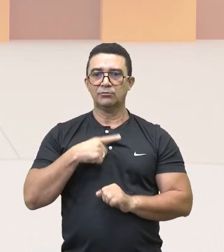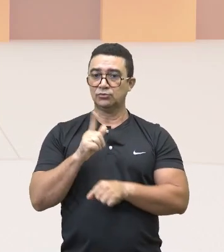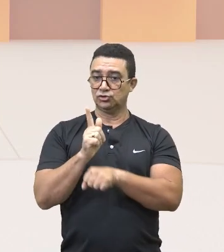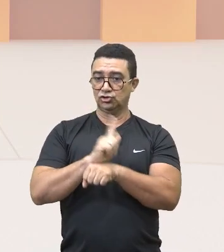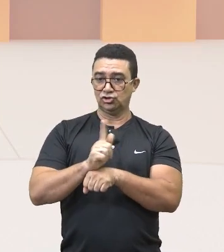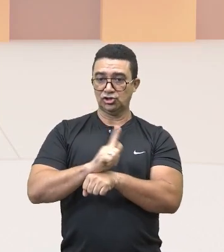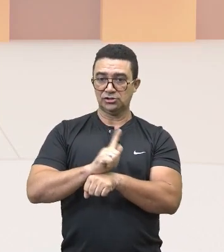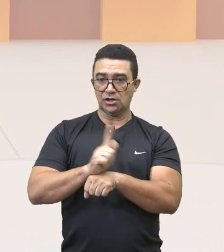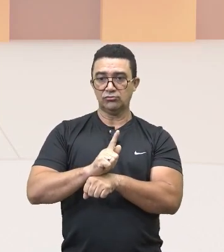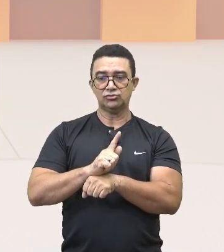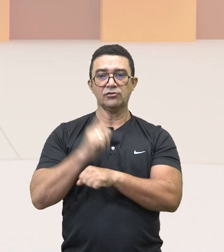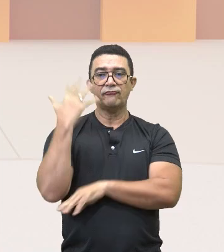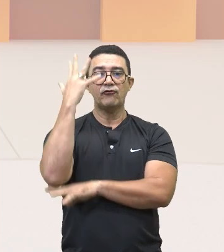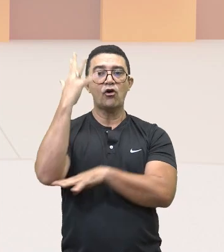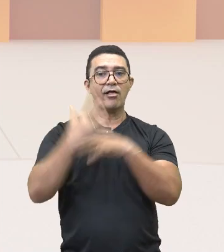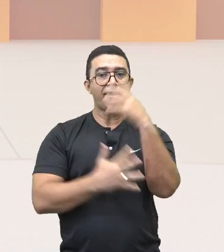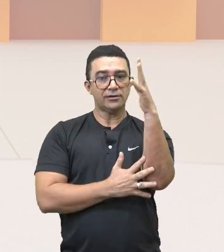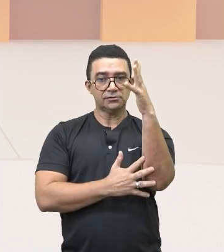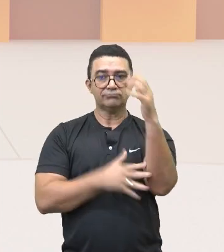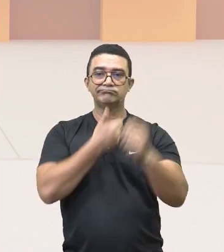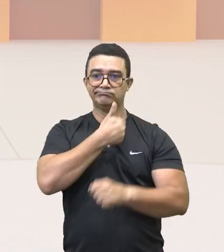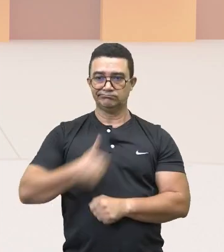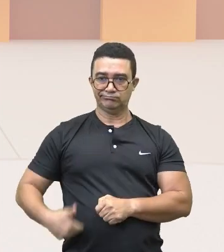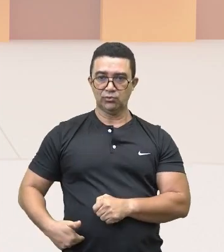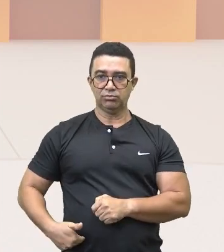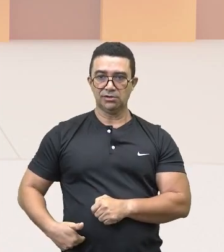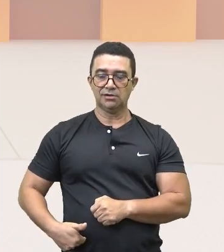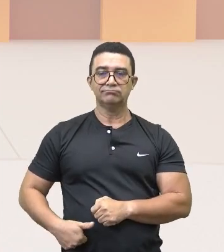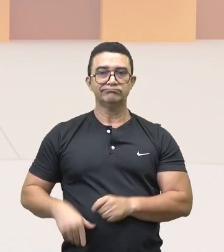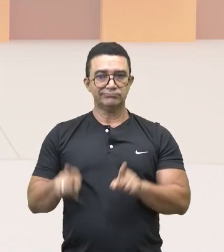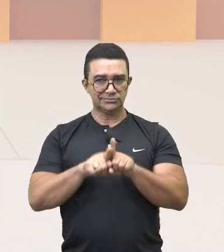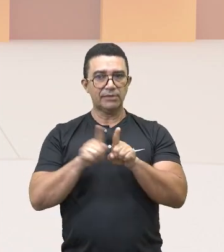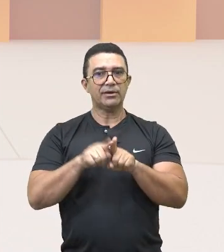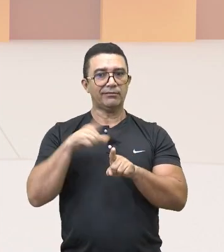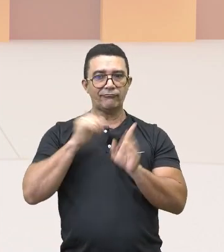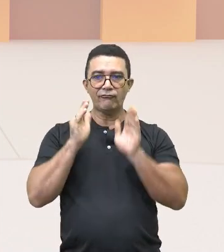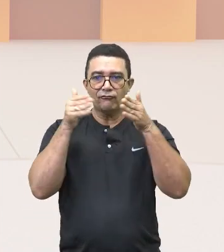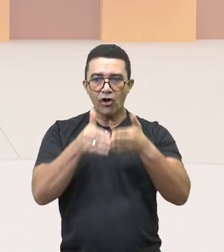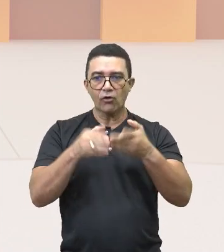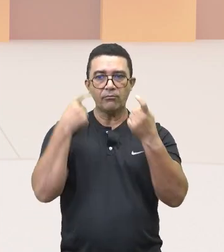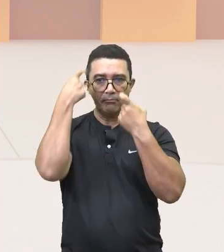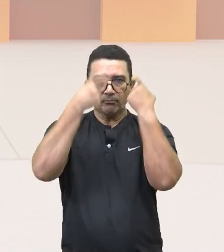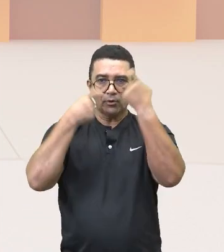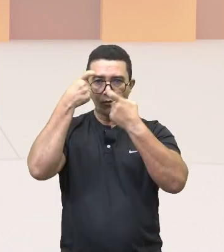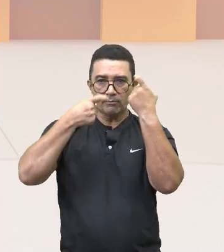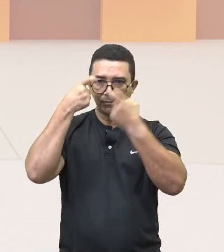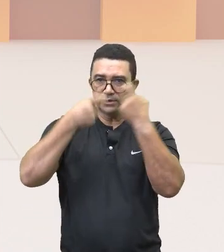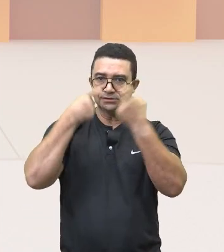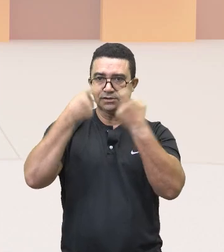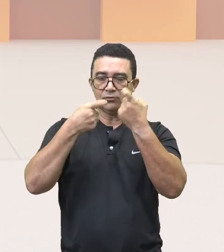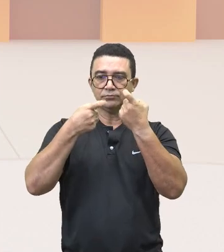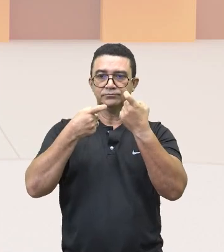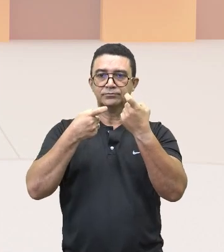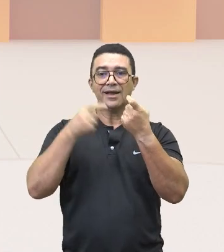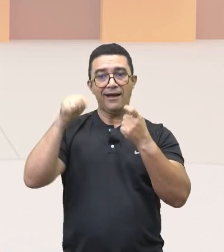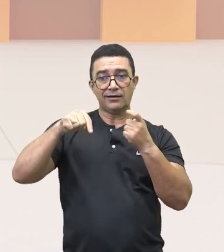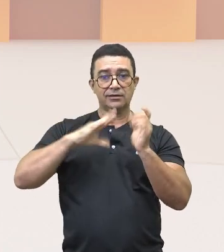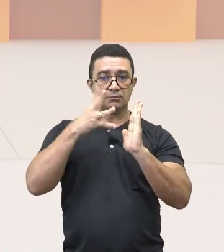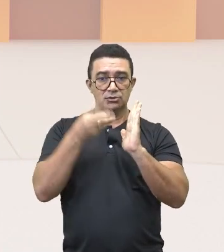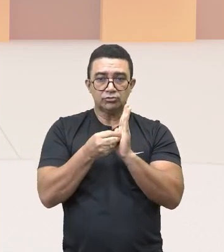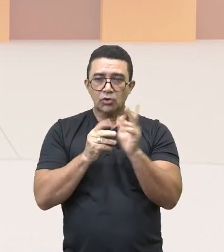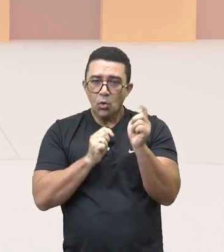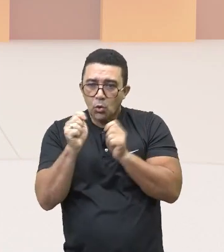de florestas públicas, né? Tudo isso tem essa preocupação, né, com relação às florestas públicas da Amazônia, o controle,